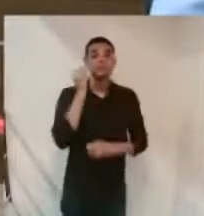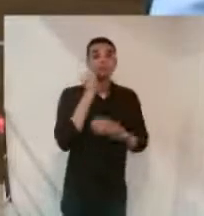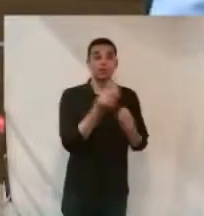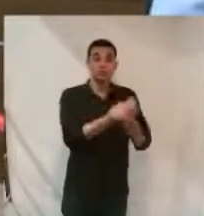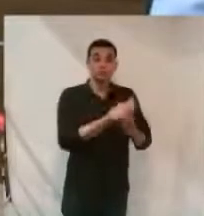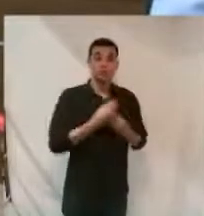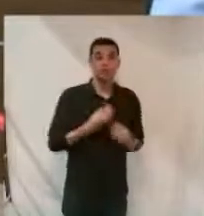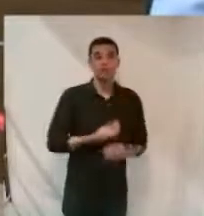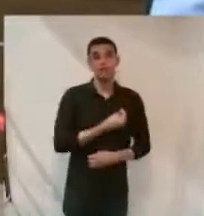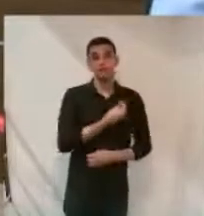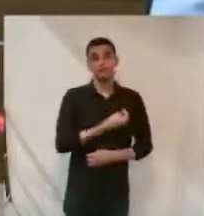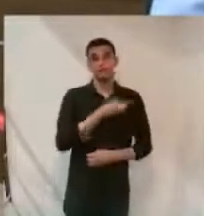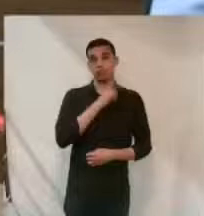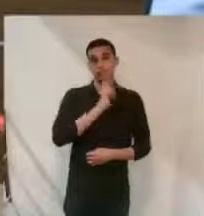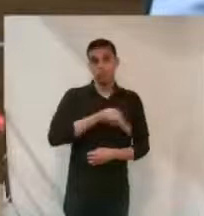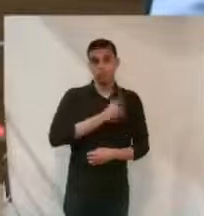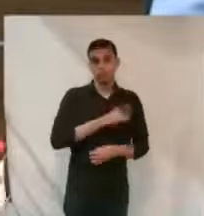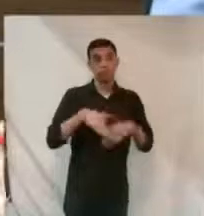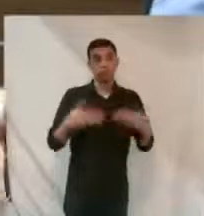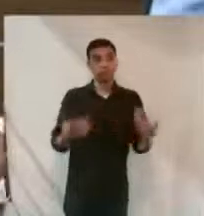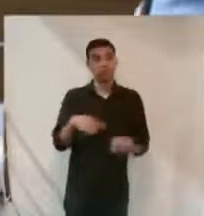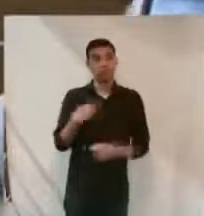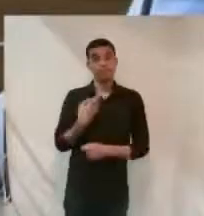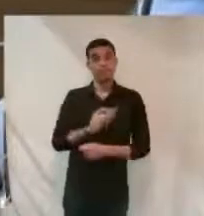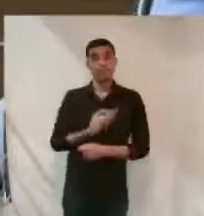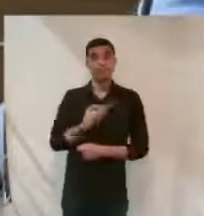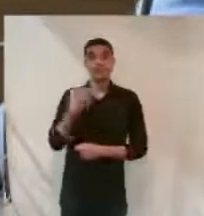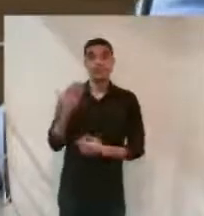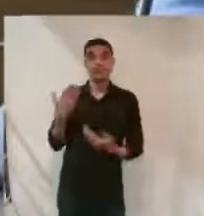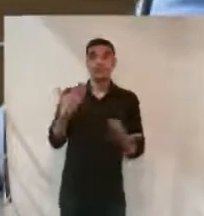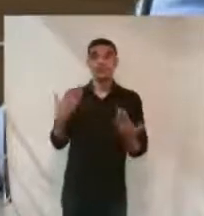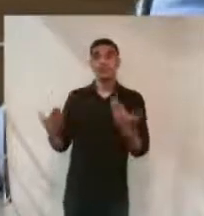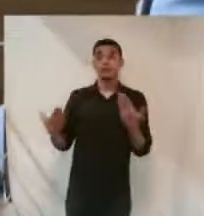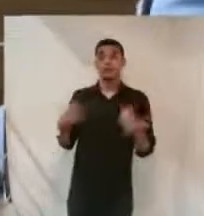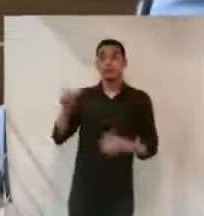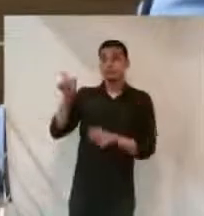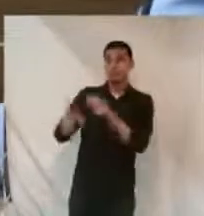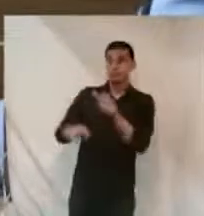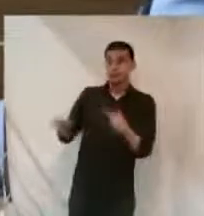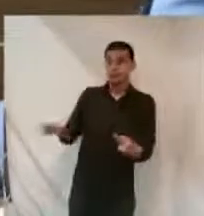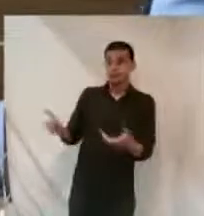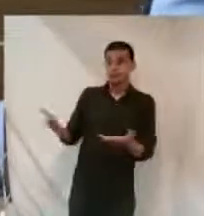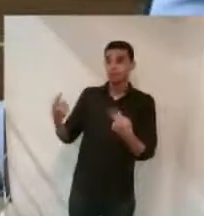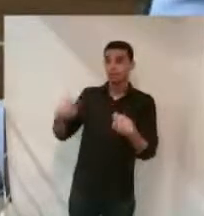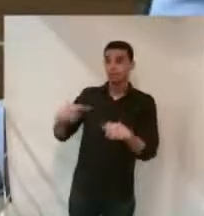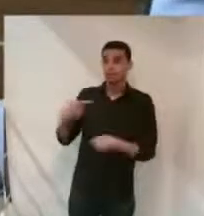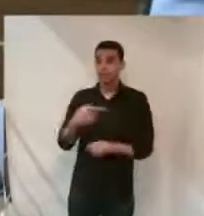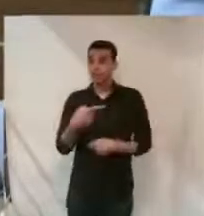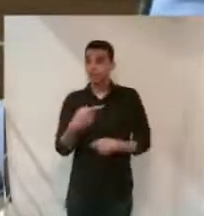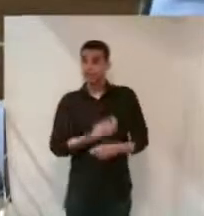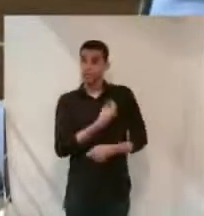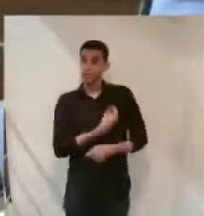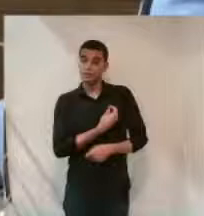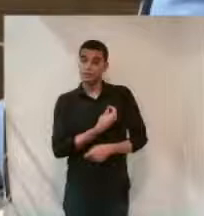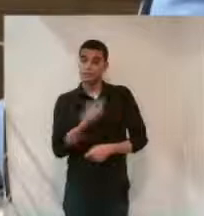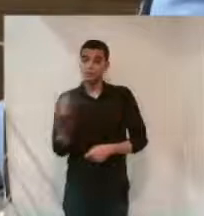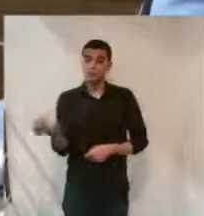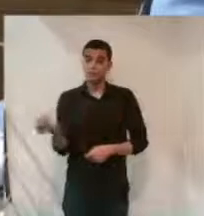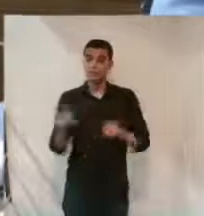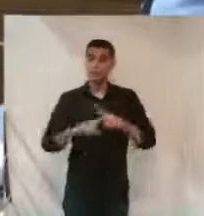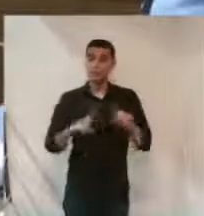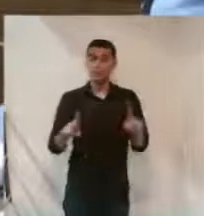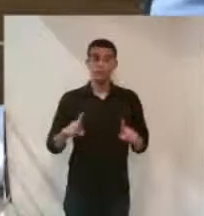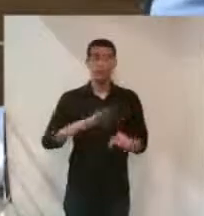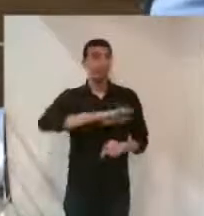vermos que é necessário findar com esse ambiente que, infelizmente, cidadãos humanos, seres